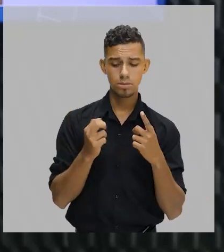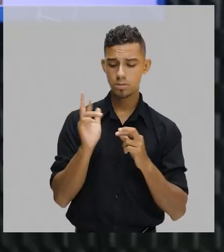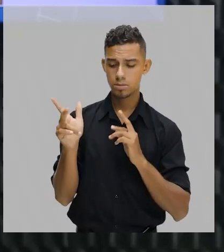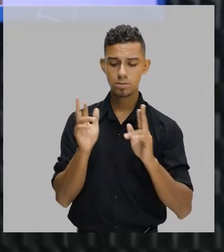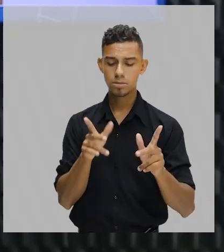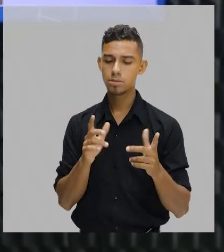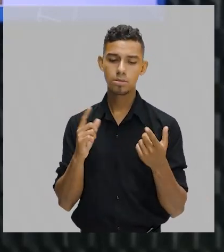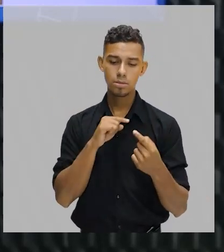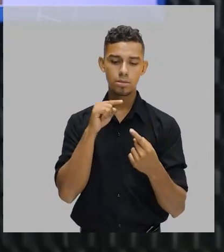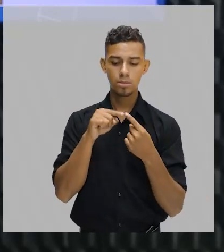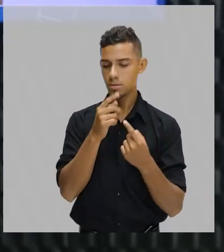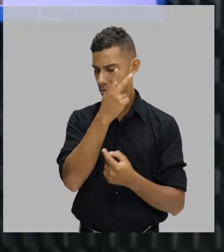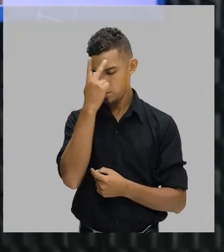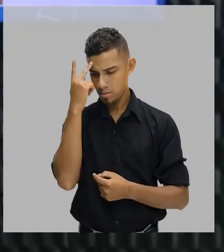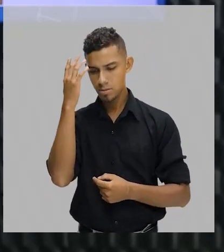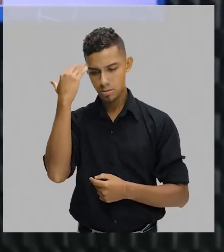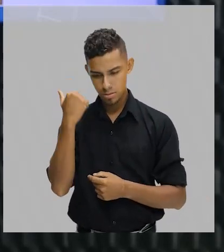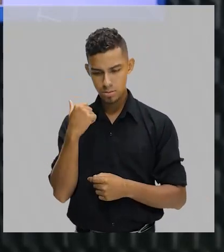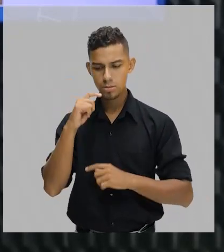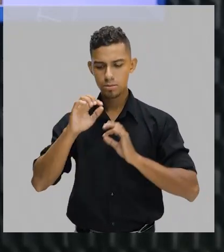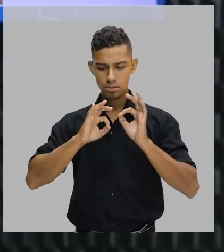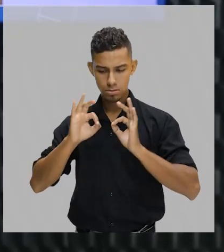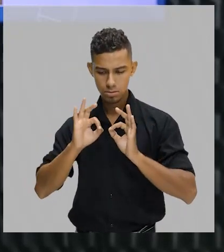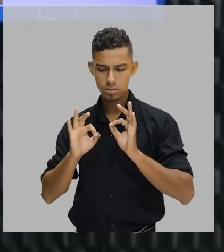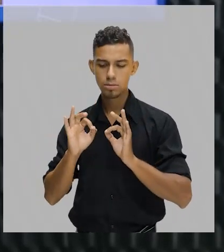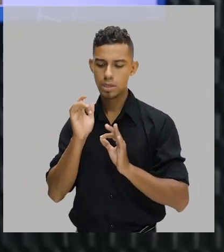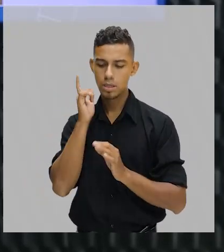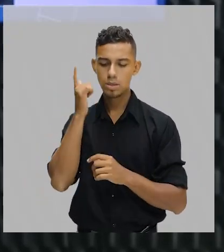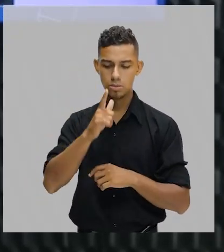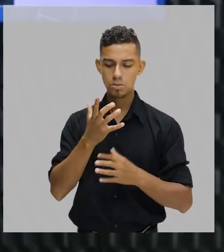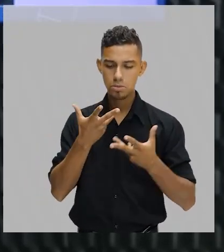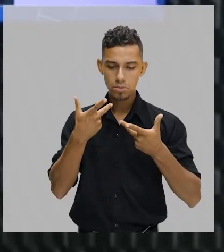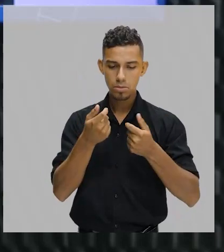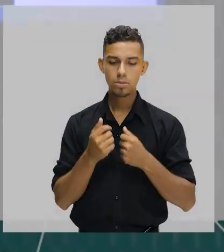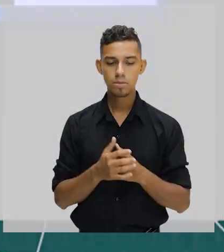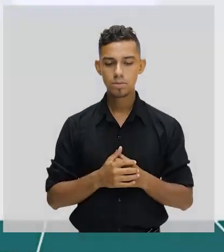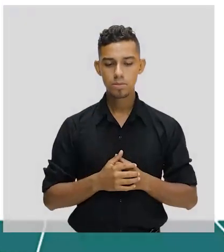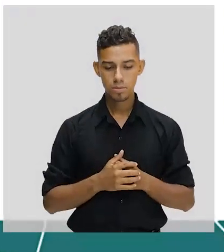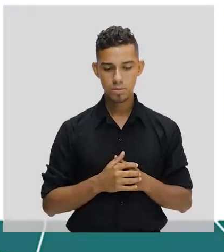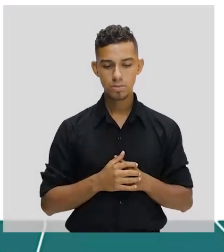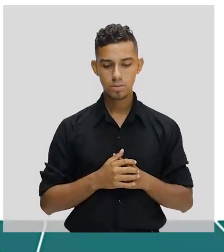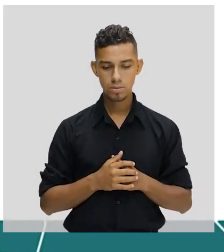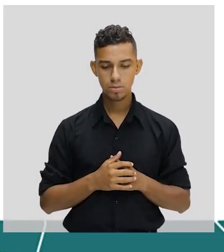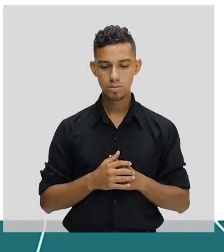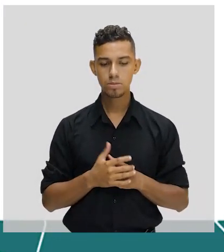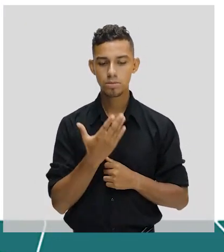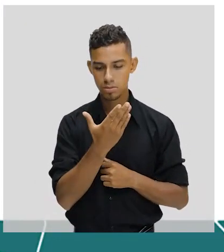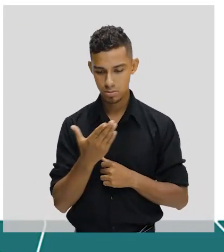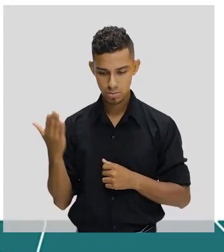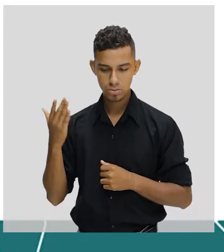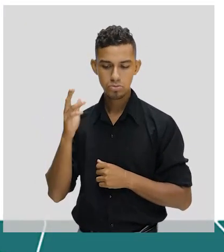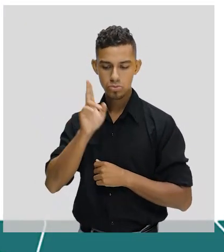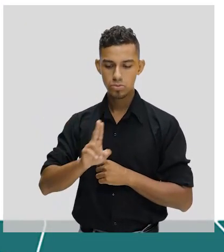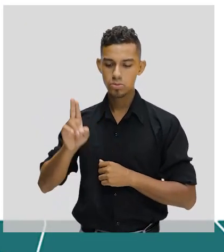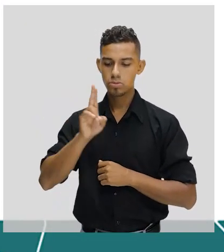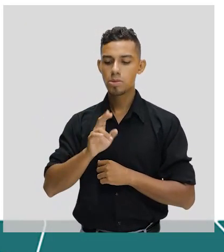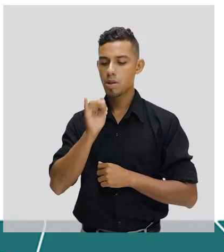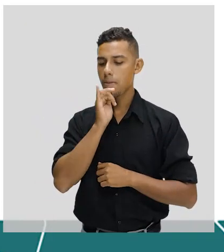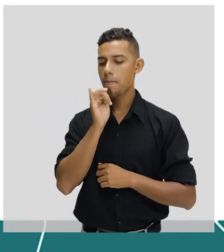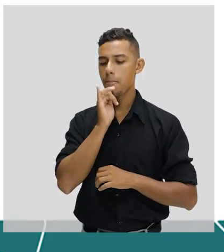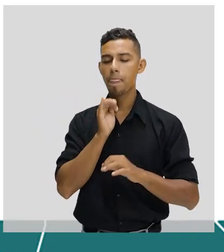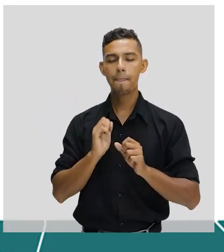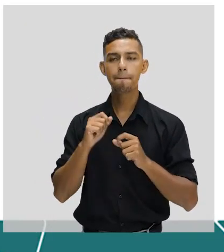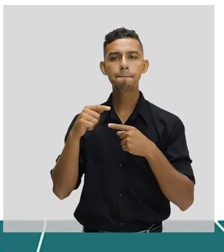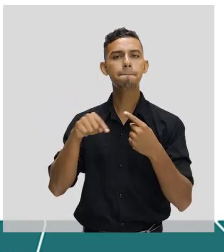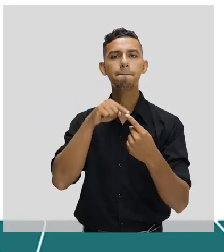por isso, porque se uma pessoa souber trabalhar e utilizar o material, o trabalho fica fabuloso. O Jorge Surrat utilizava o pontilhismo, né,